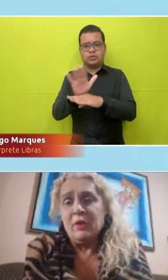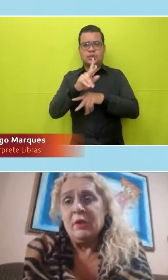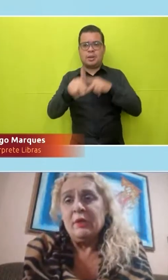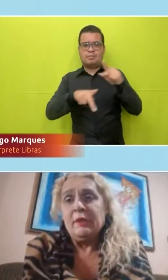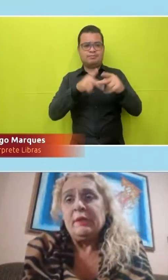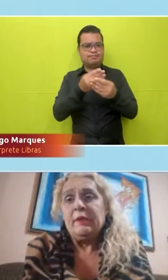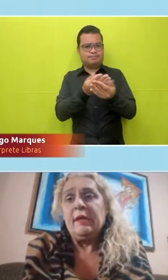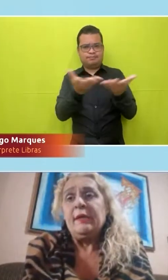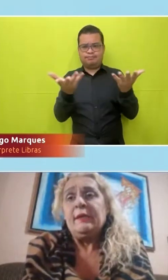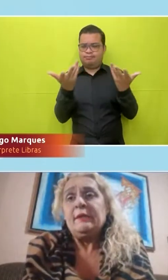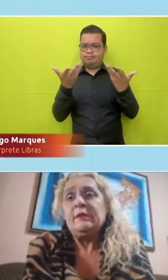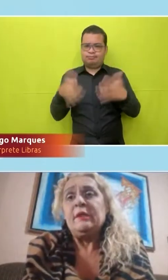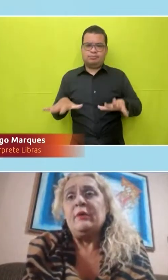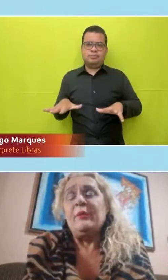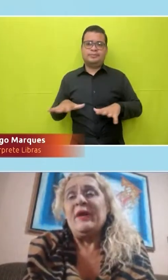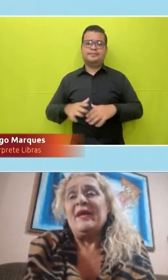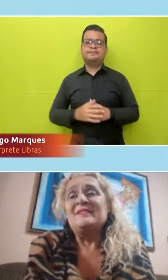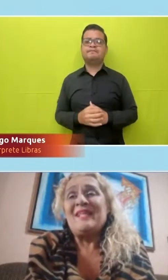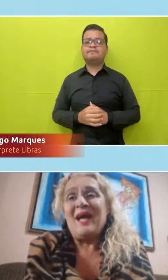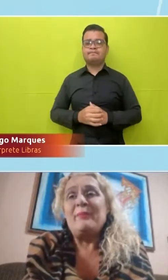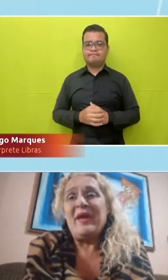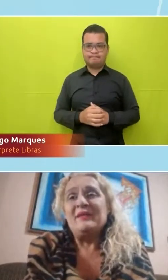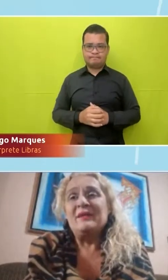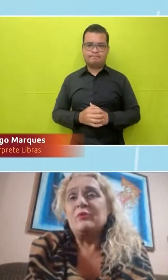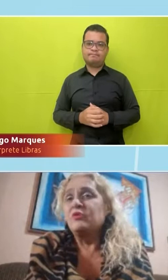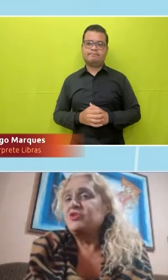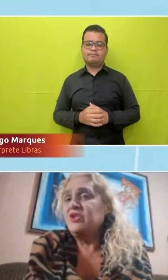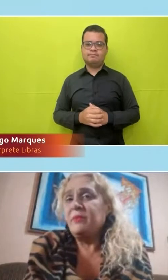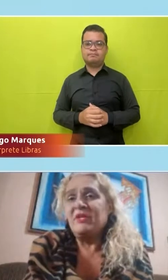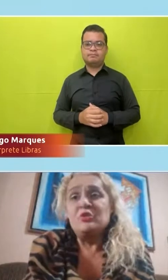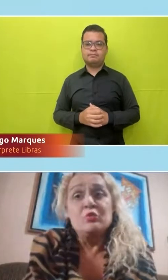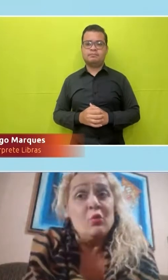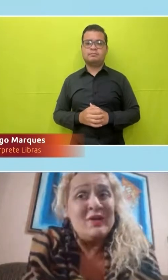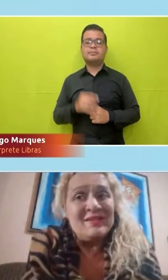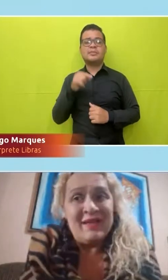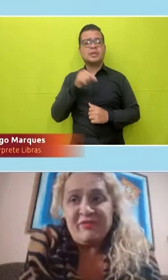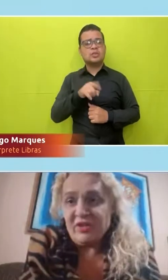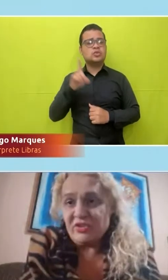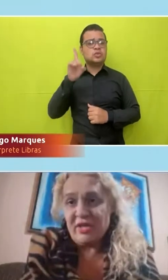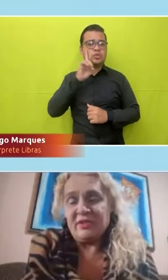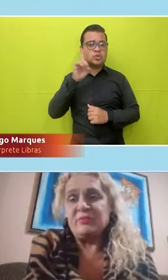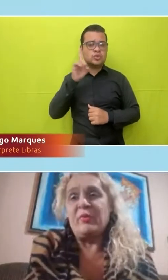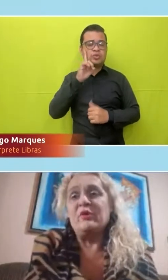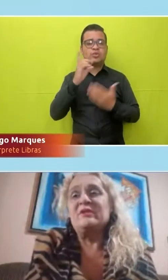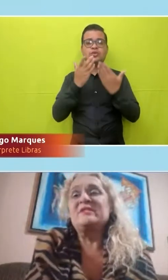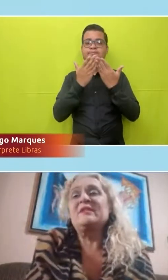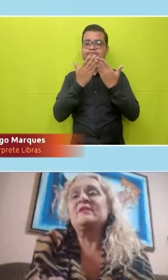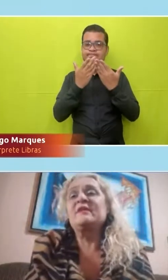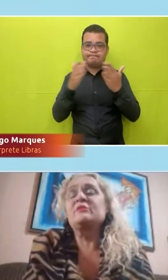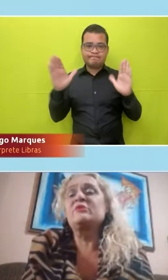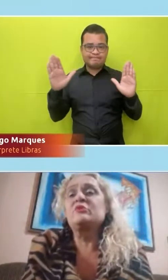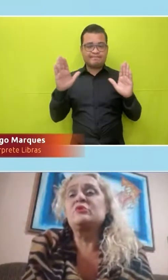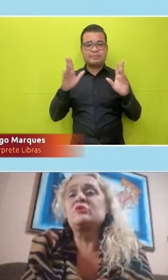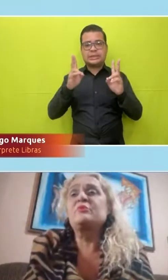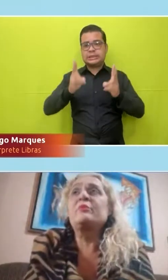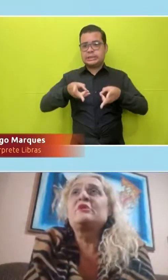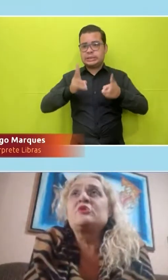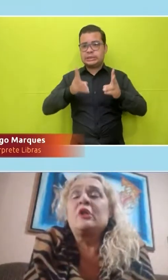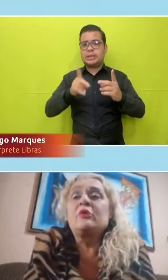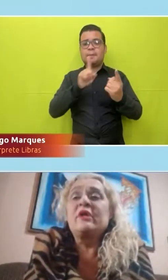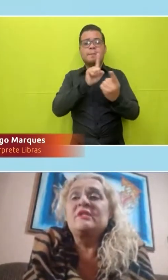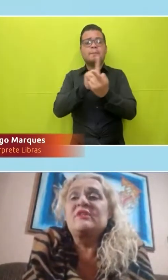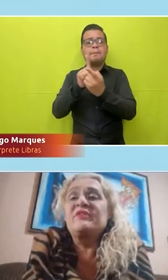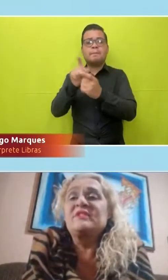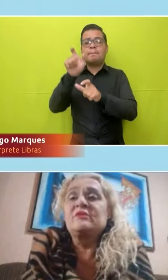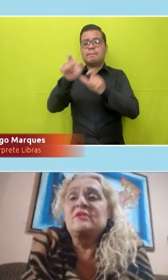população, né? Então, estar aberta cotidianamente, nunca ter fechado as portas e atender as pessoas, principalmente,